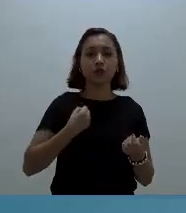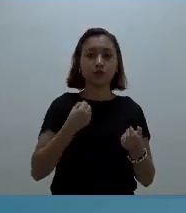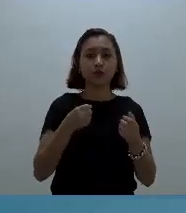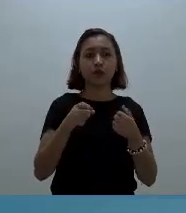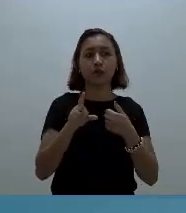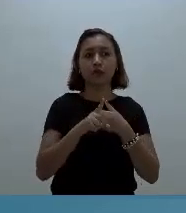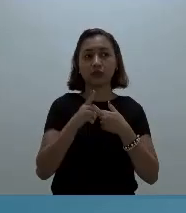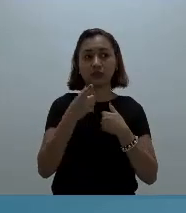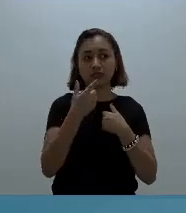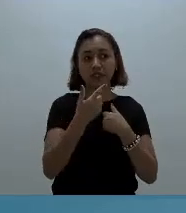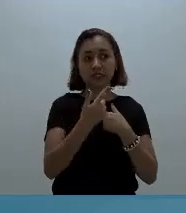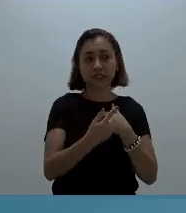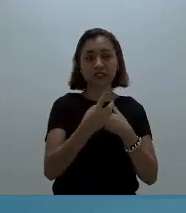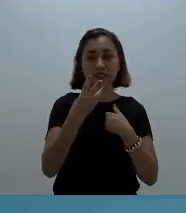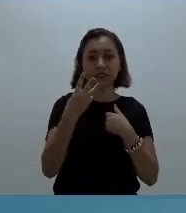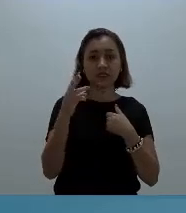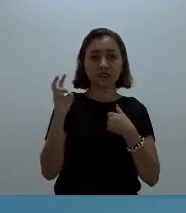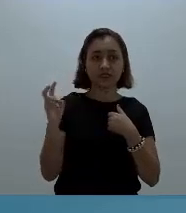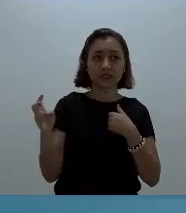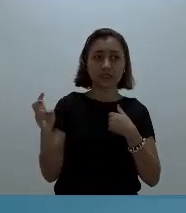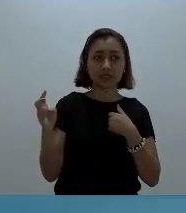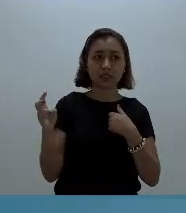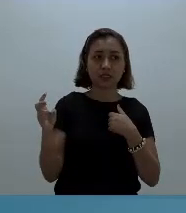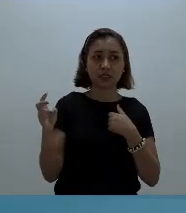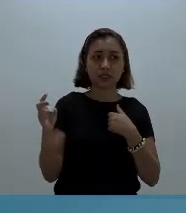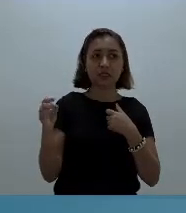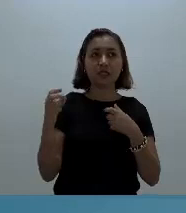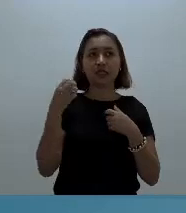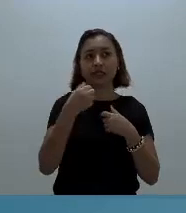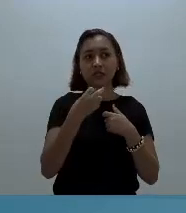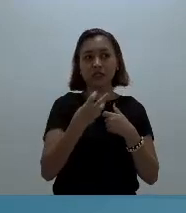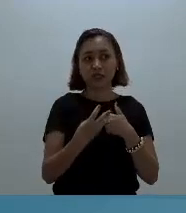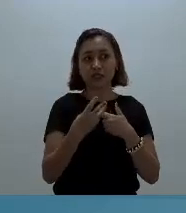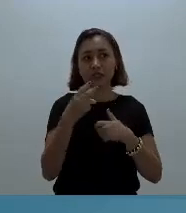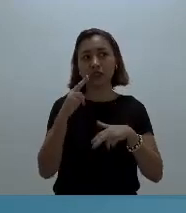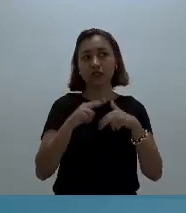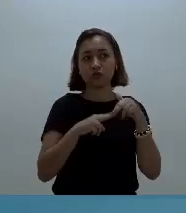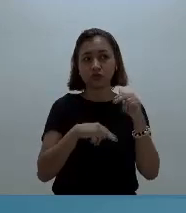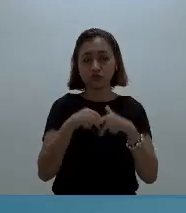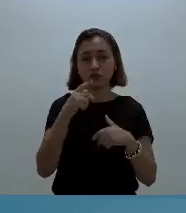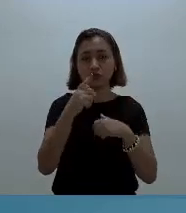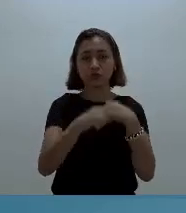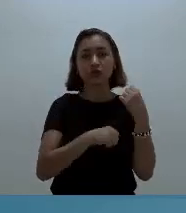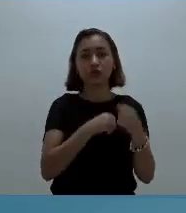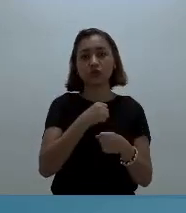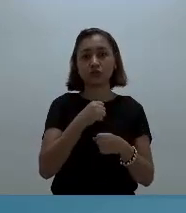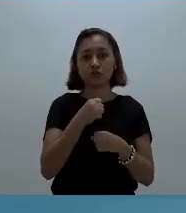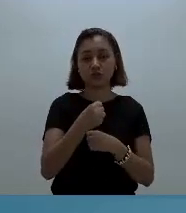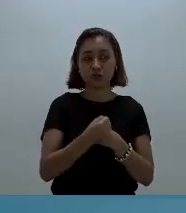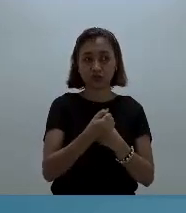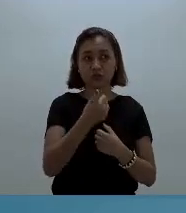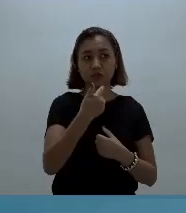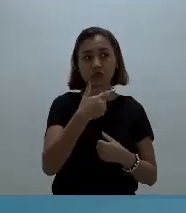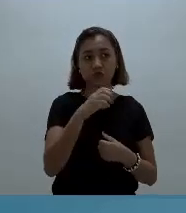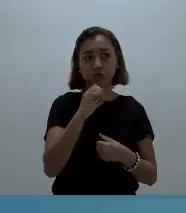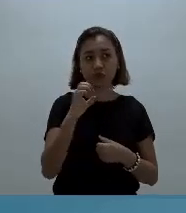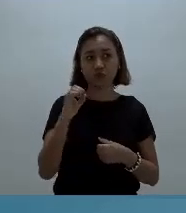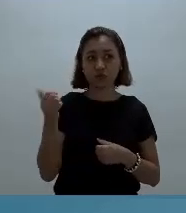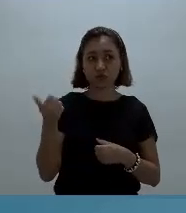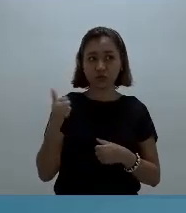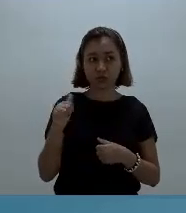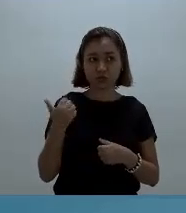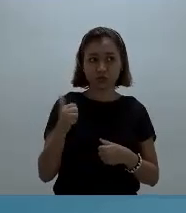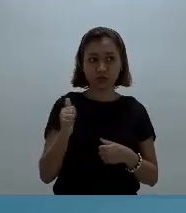de 13 de julho de 2011, do Conselho Nacional de Justiça, que dispõe sobre a uniformização de